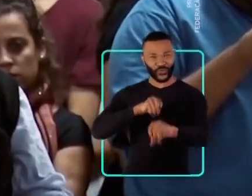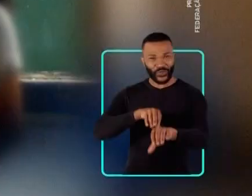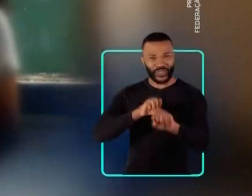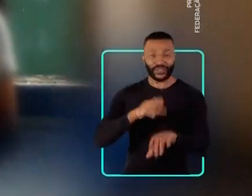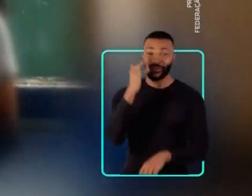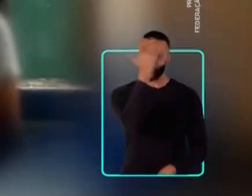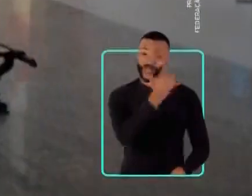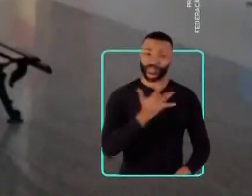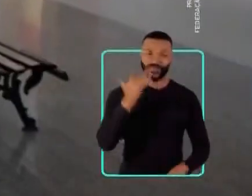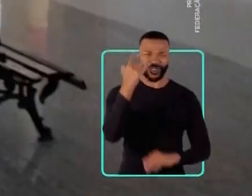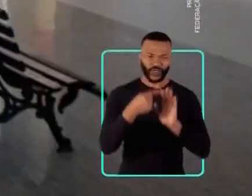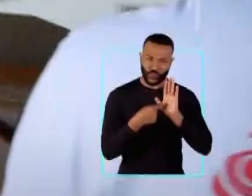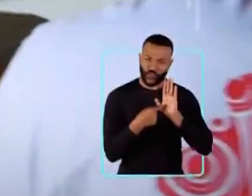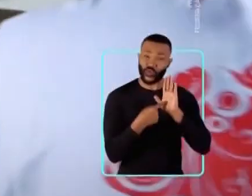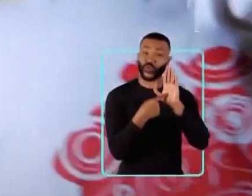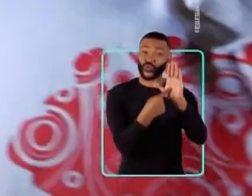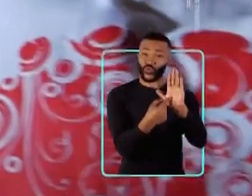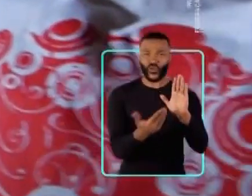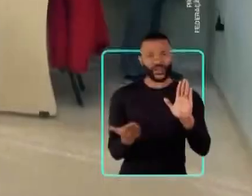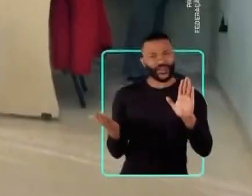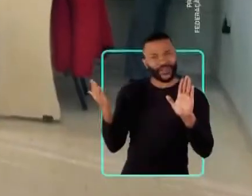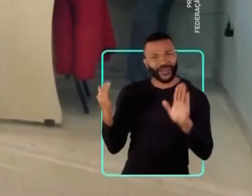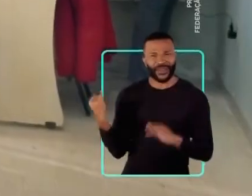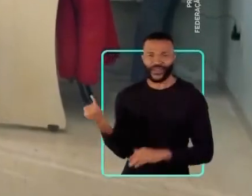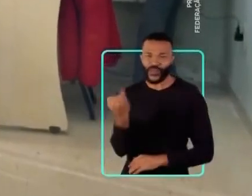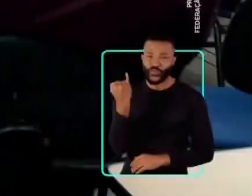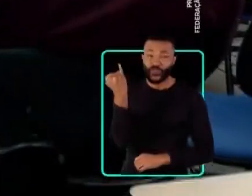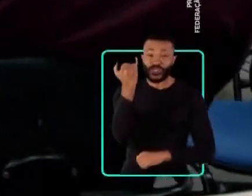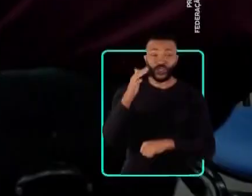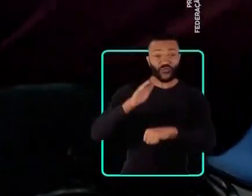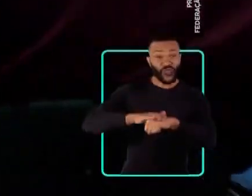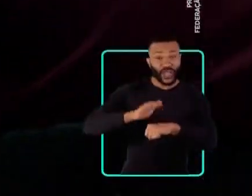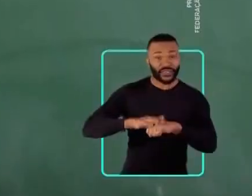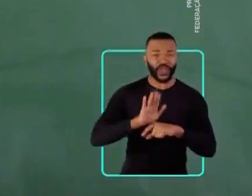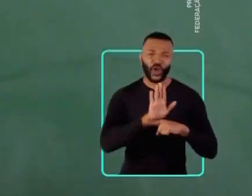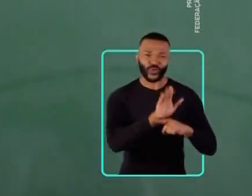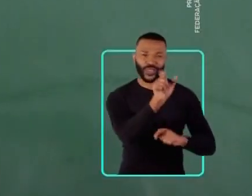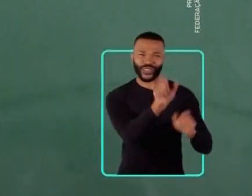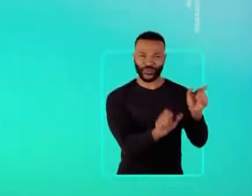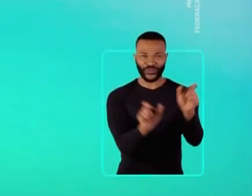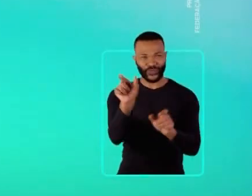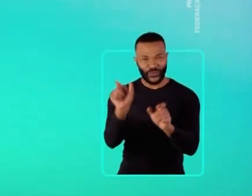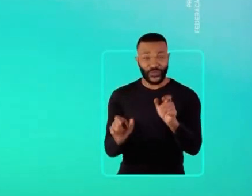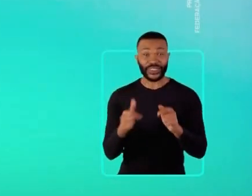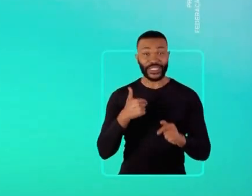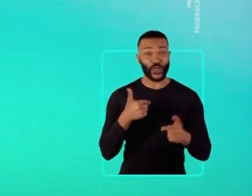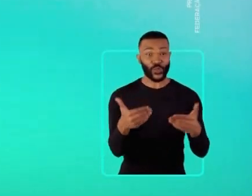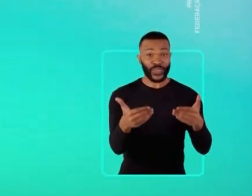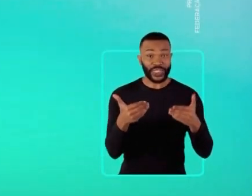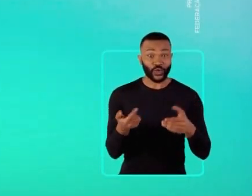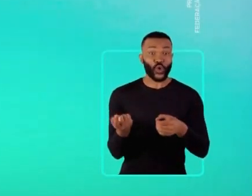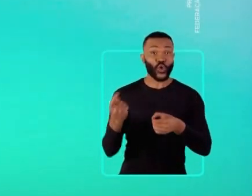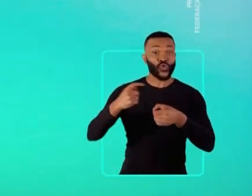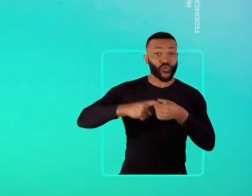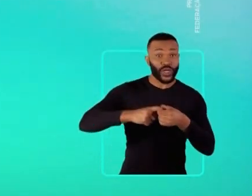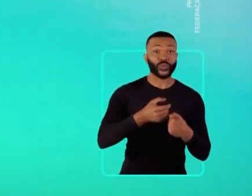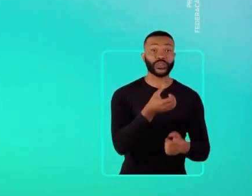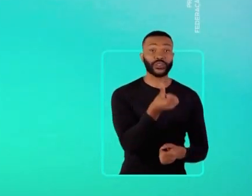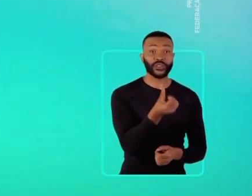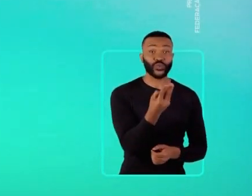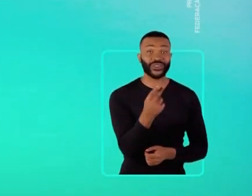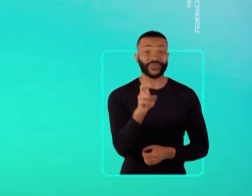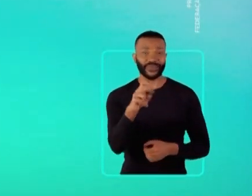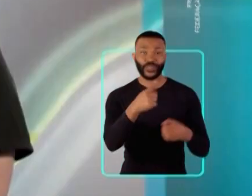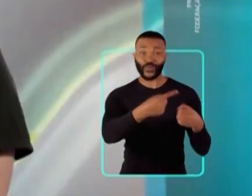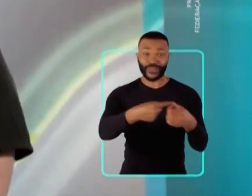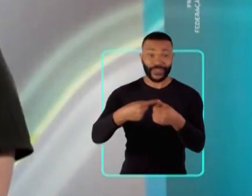Educação, Haddad mostrou que, para ele, o importante é fazer pelas pessoas. Fui ministro que fez convênio com